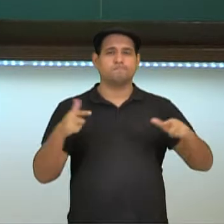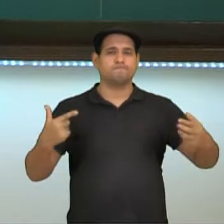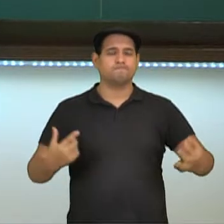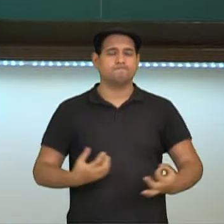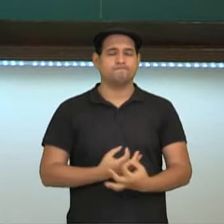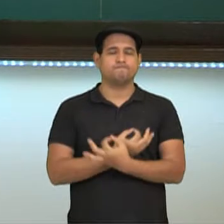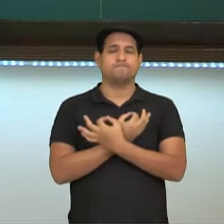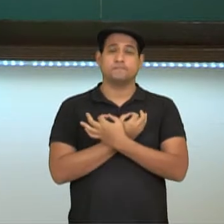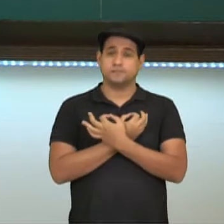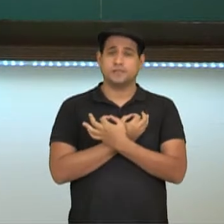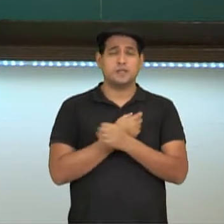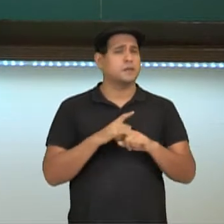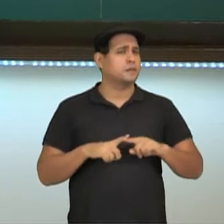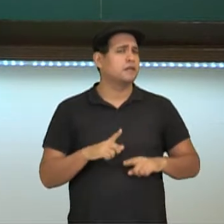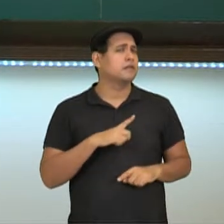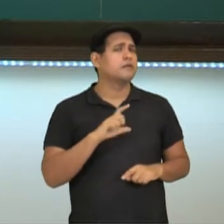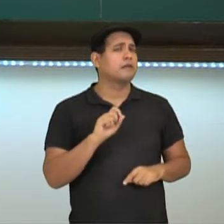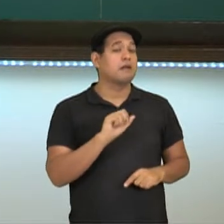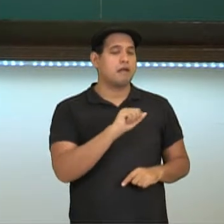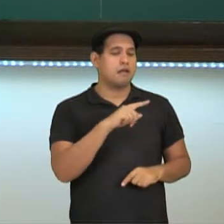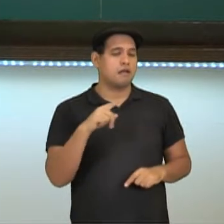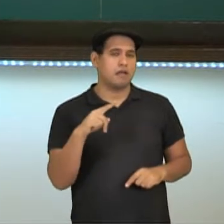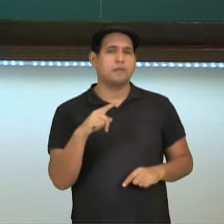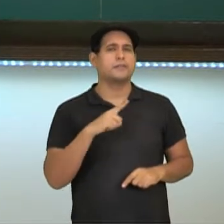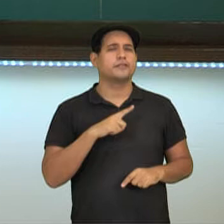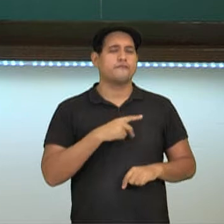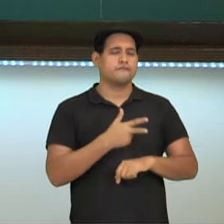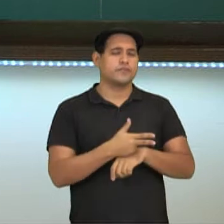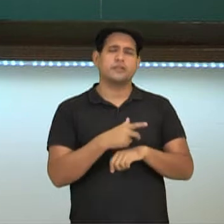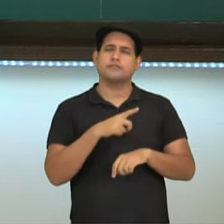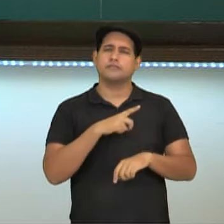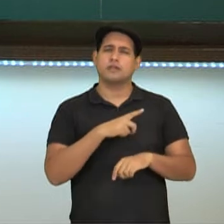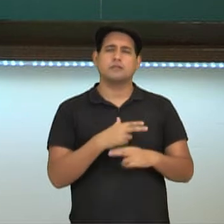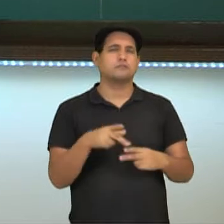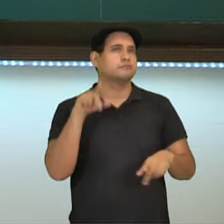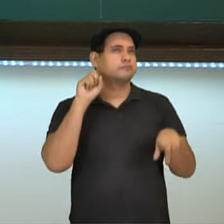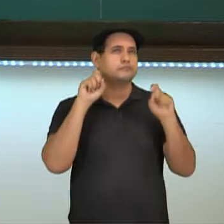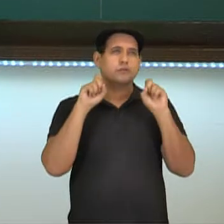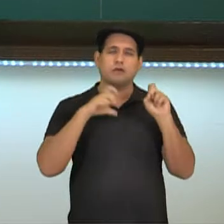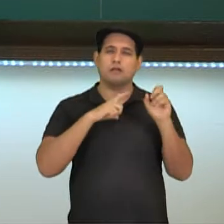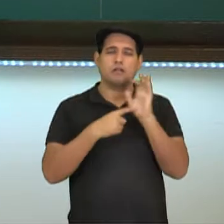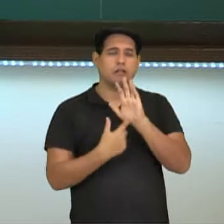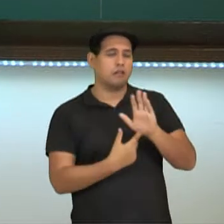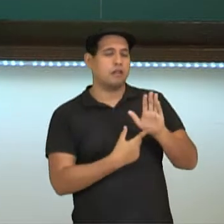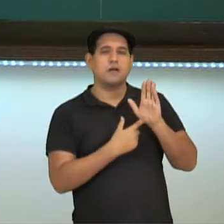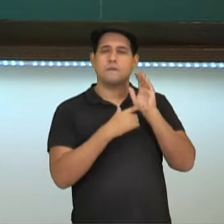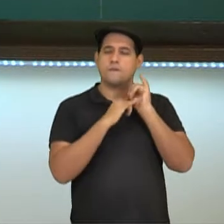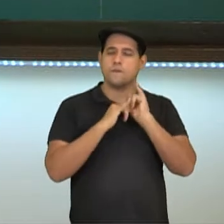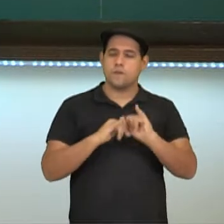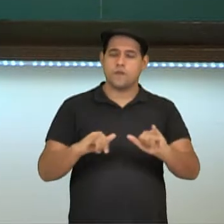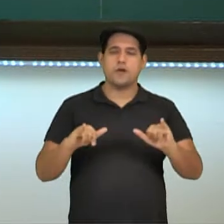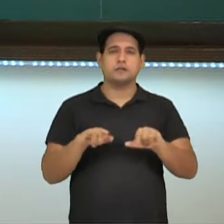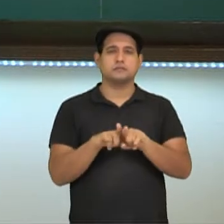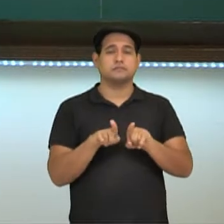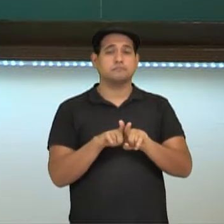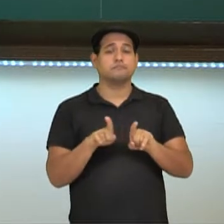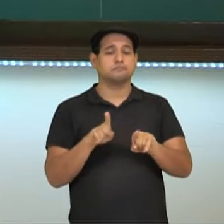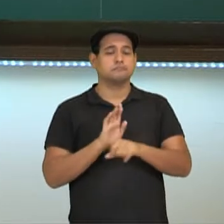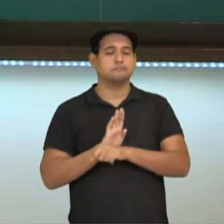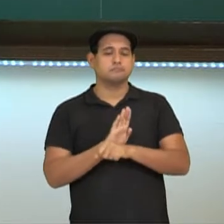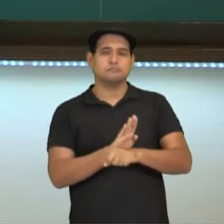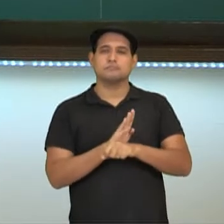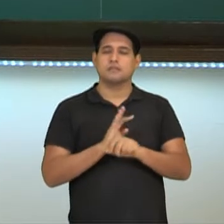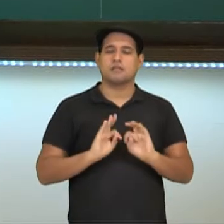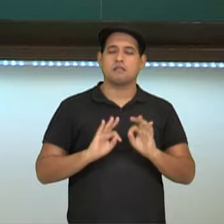meditação guiada, mas vocês têm os aplicativos, os vídeos, os sons que vão transmitir essa meditação e que com o auxílio